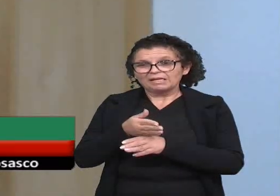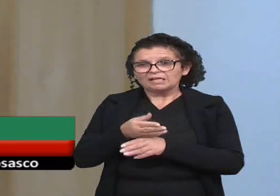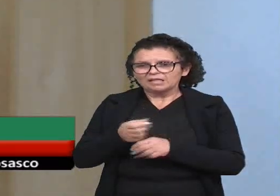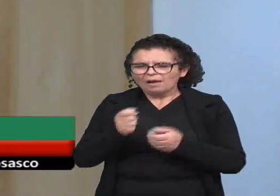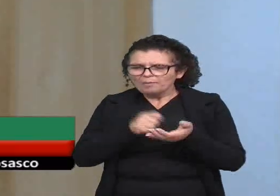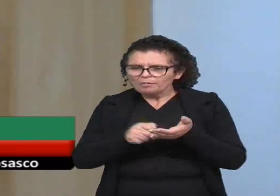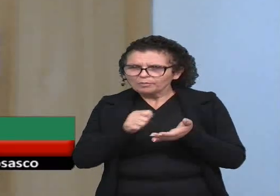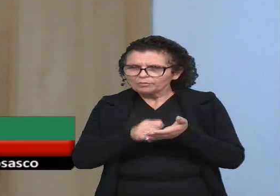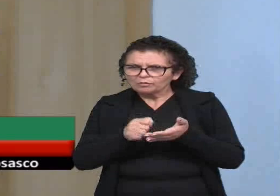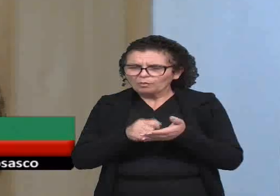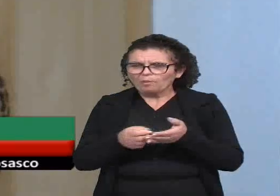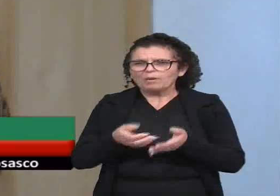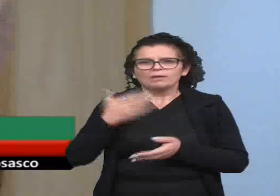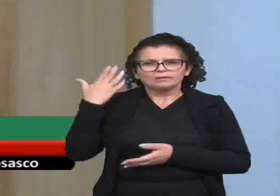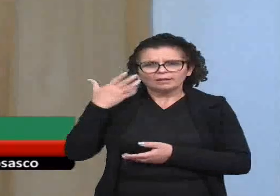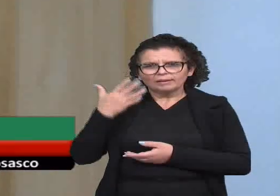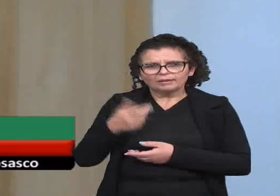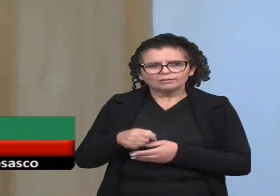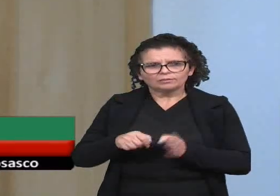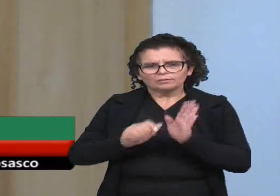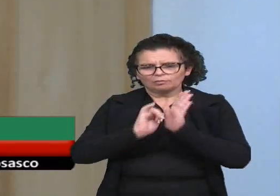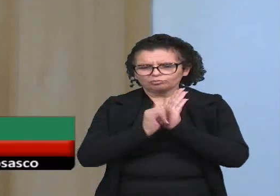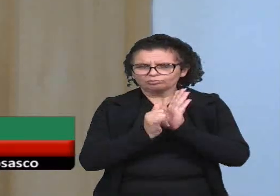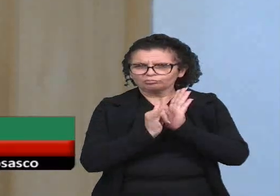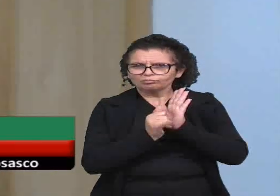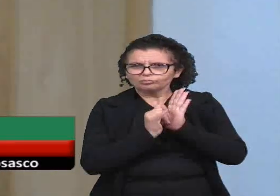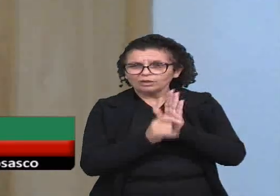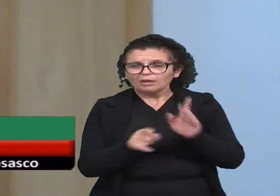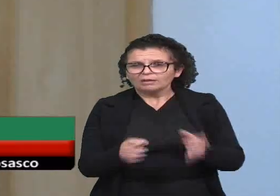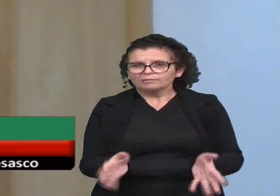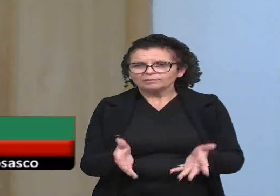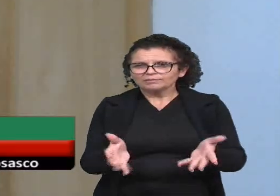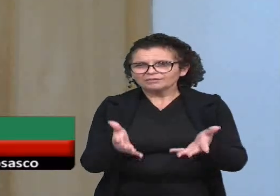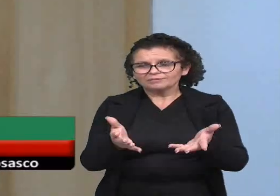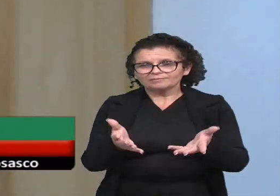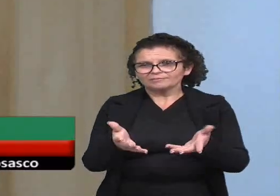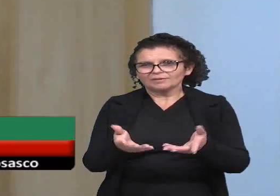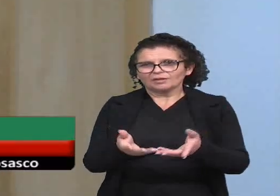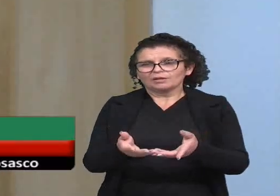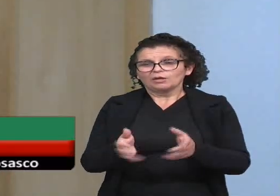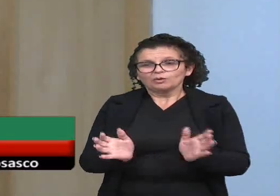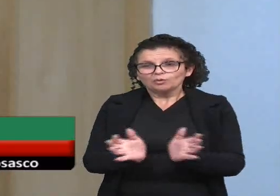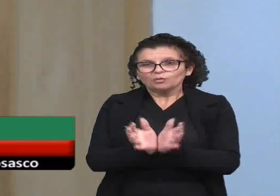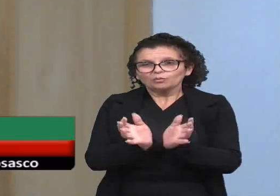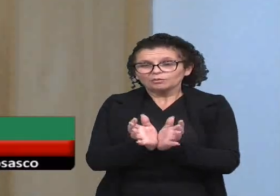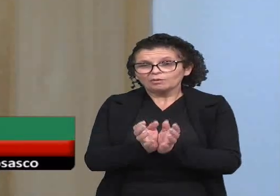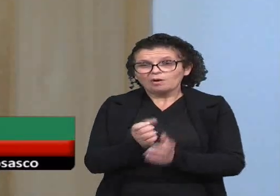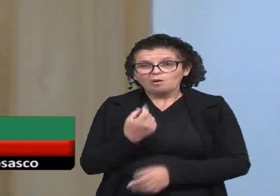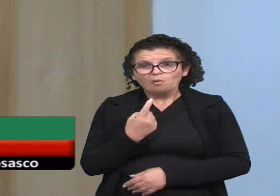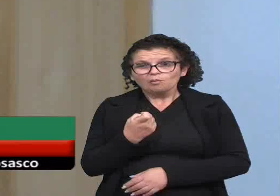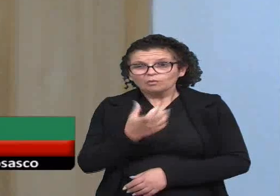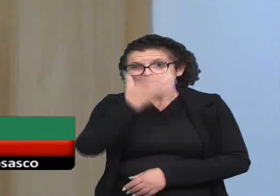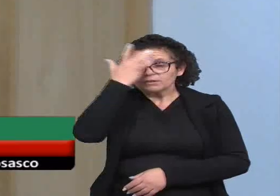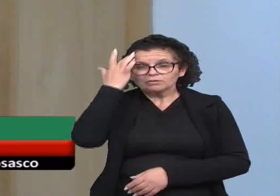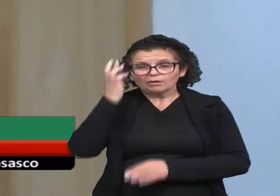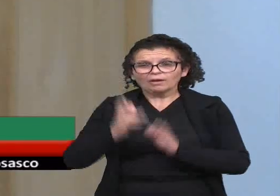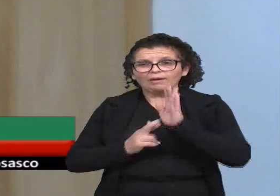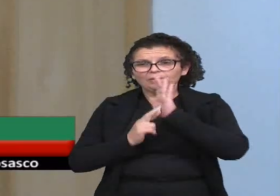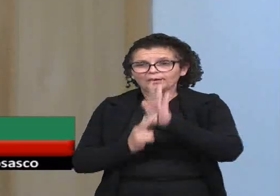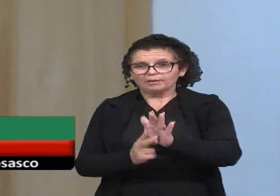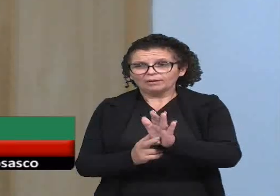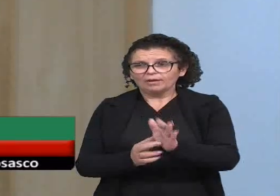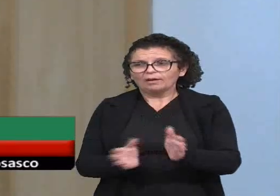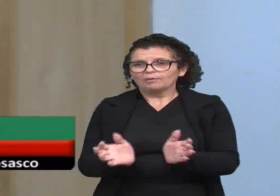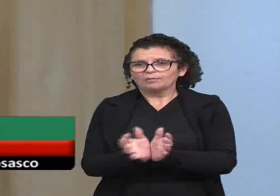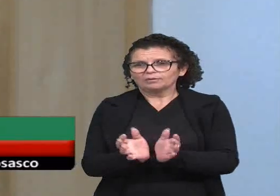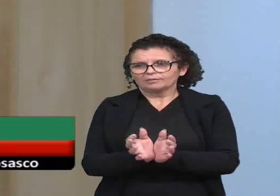dos editais de fomento, de credenciamento e também do conselho. A única pessoa que tinha representando o